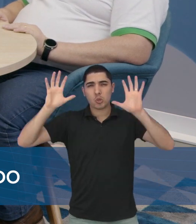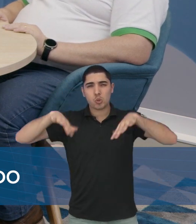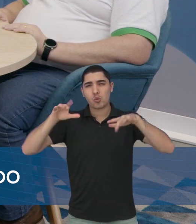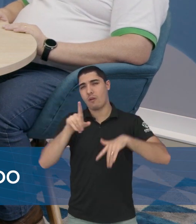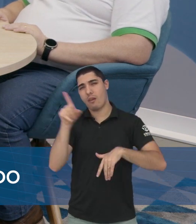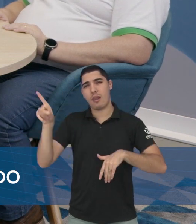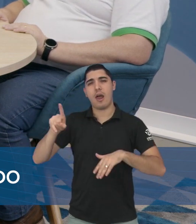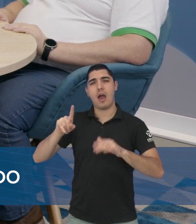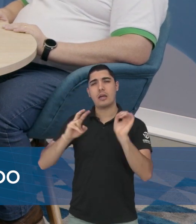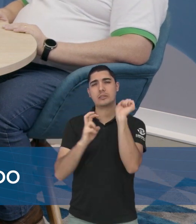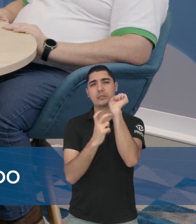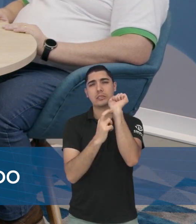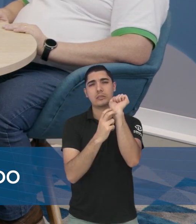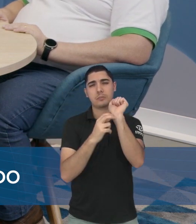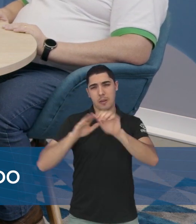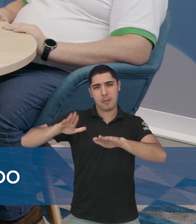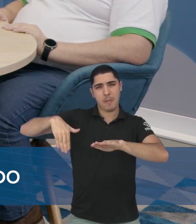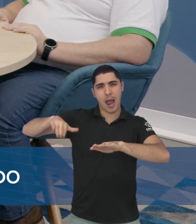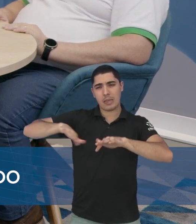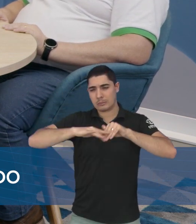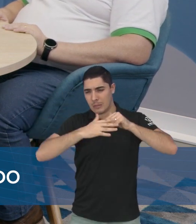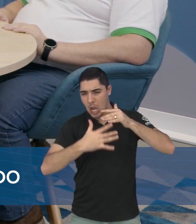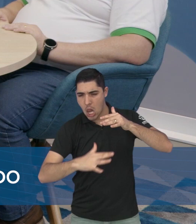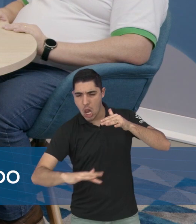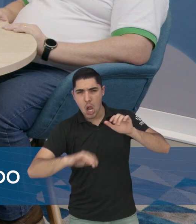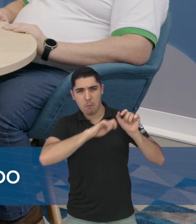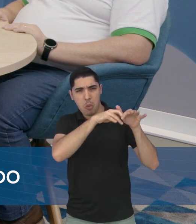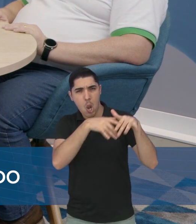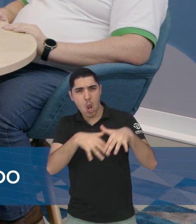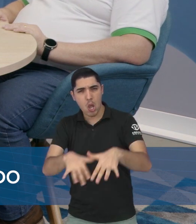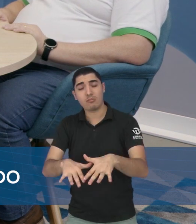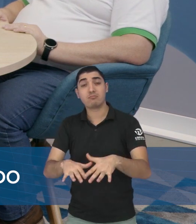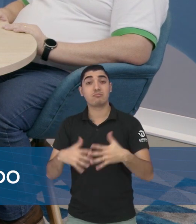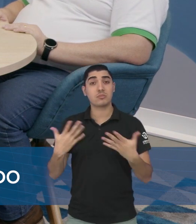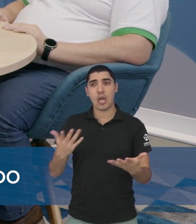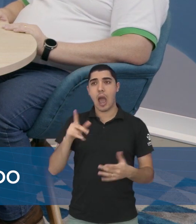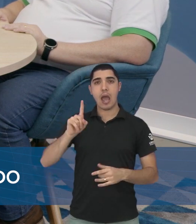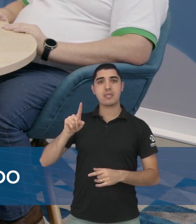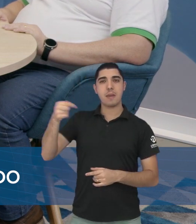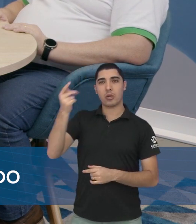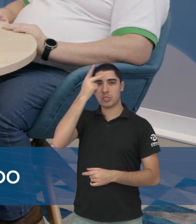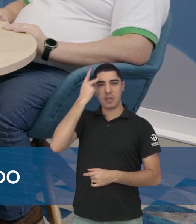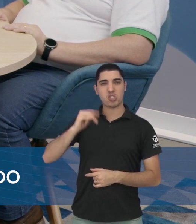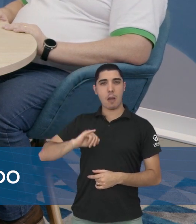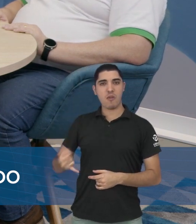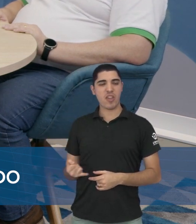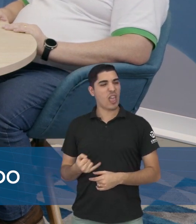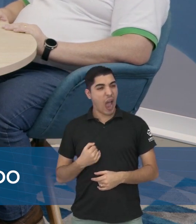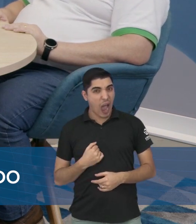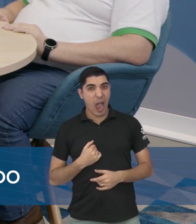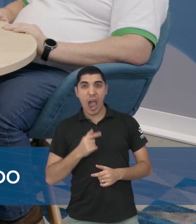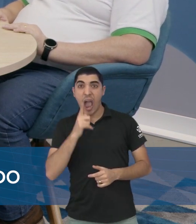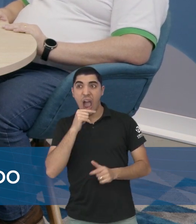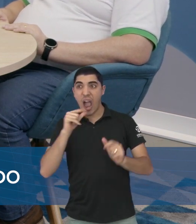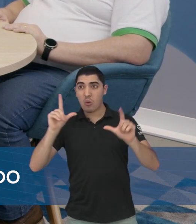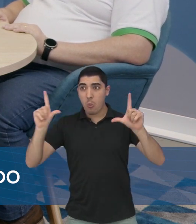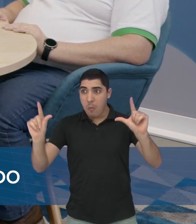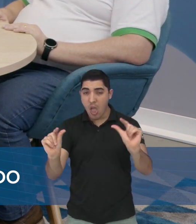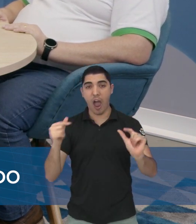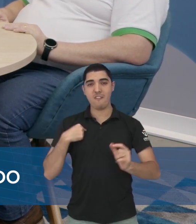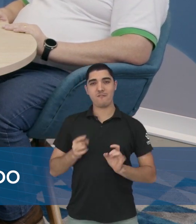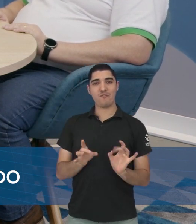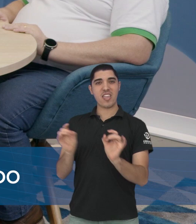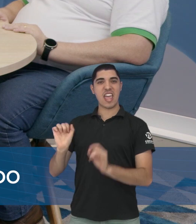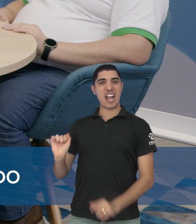enchentes, das chuvas de São Sebastião, né, pessoas tirando proveito, vendendo um litro de água a R$93, mas a gente tem que acreditar que ainda